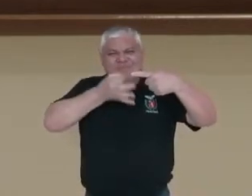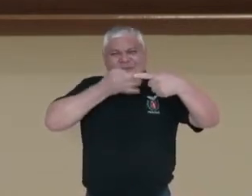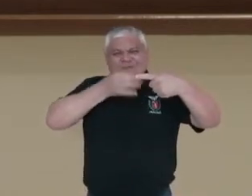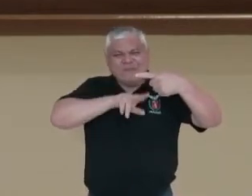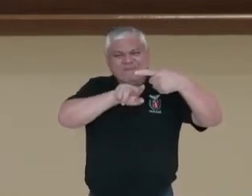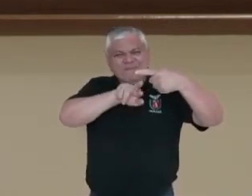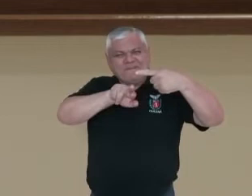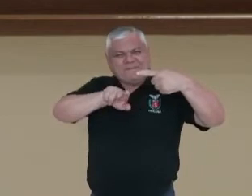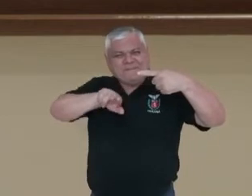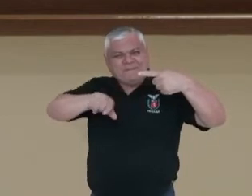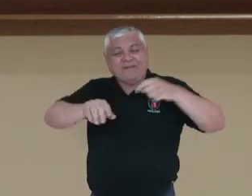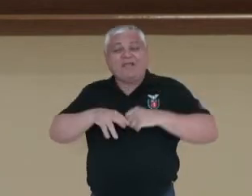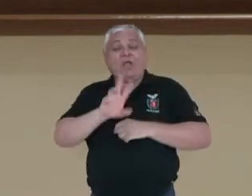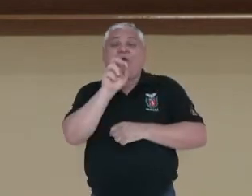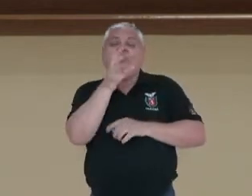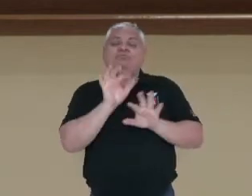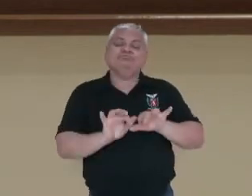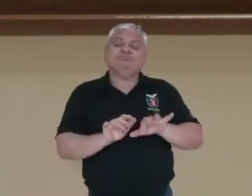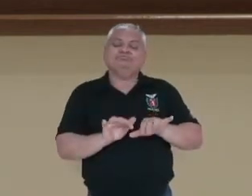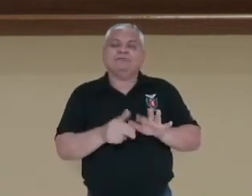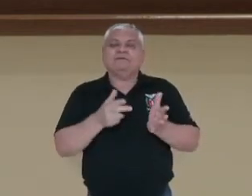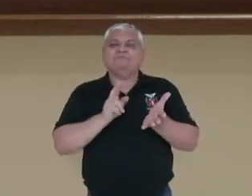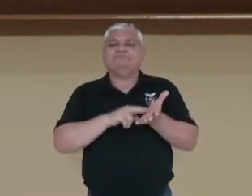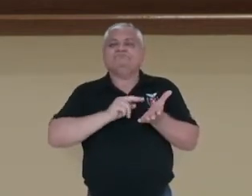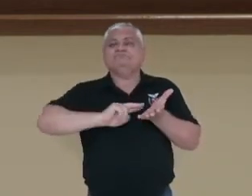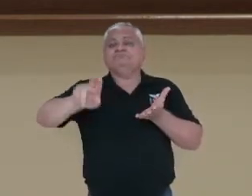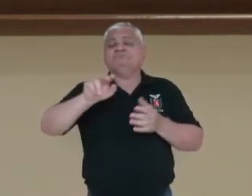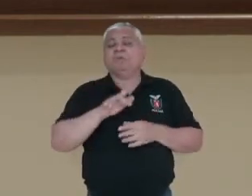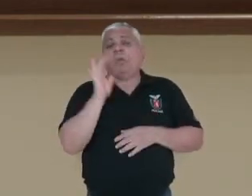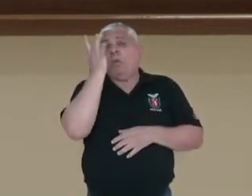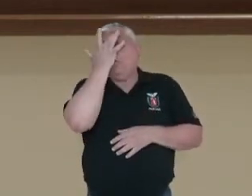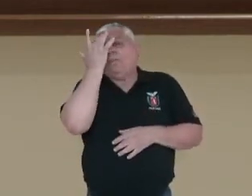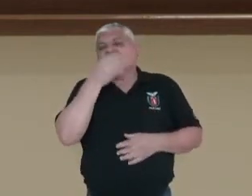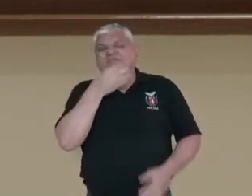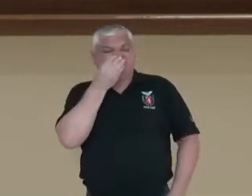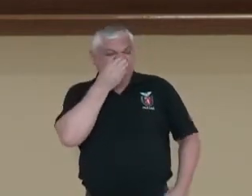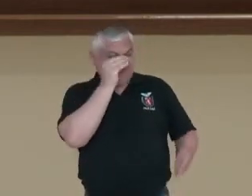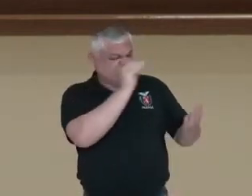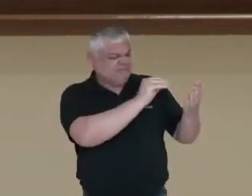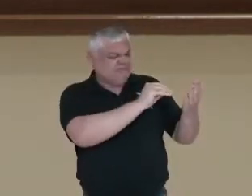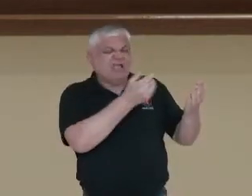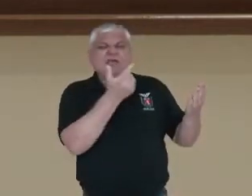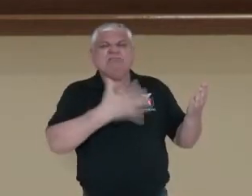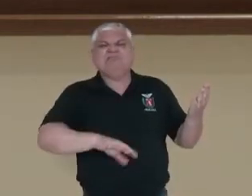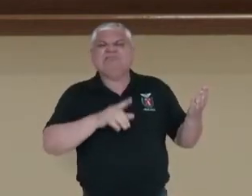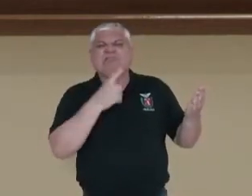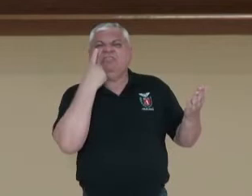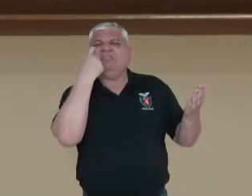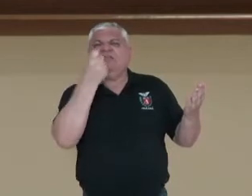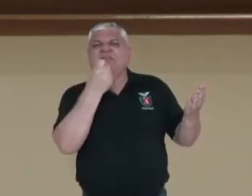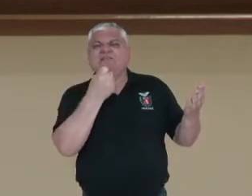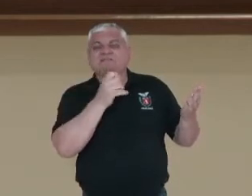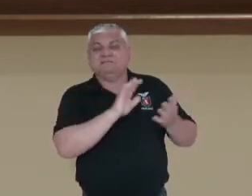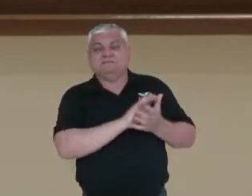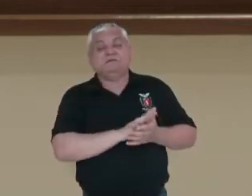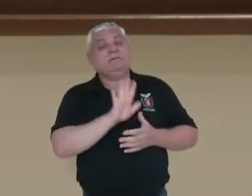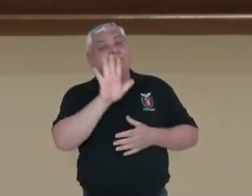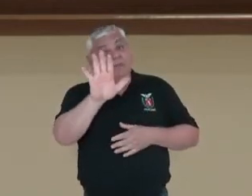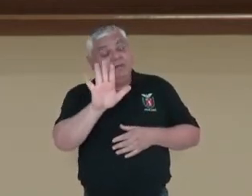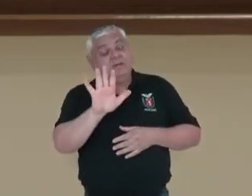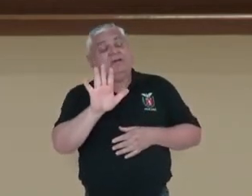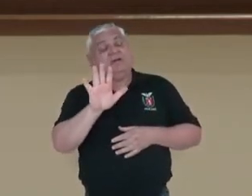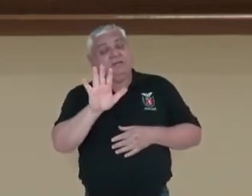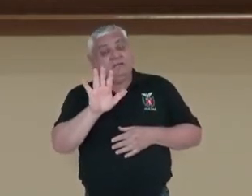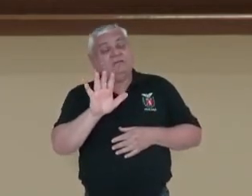pode escrever e simplesmente ser ignorado, ninguém se interessar com aquilo que você escreveu. Mas um jeito de outro,